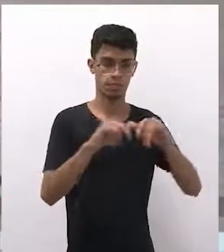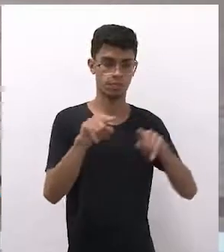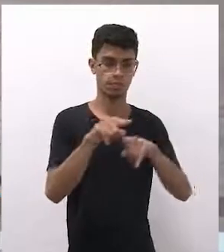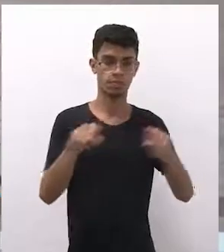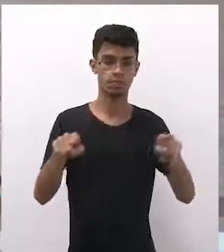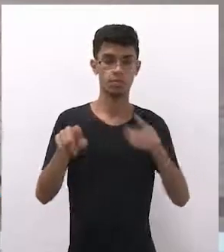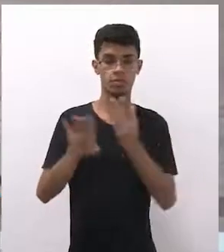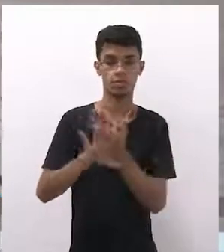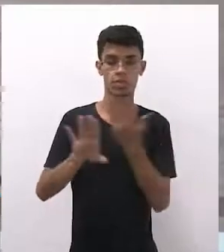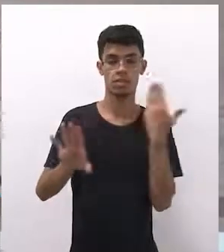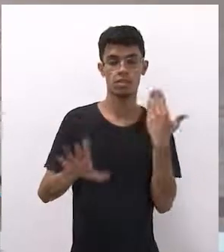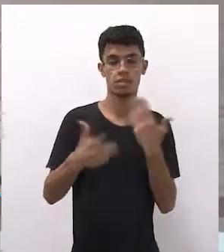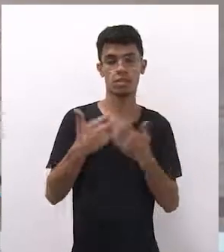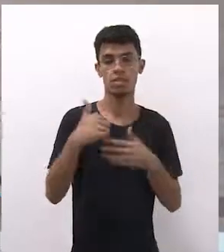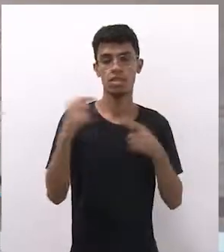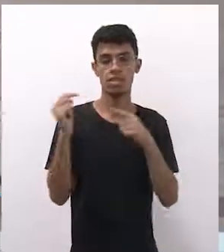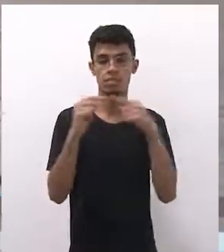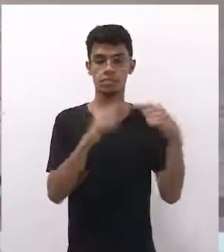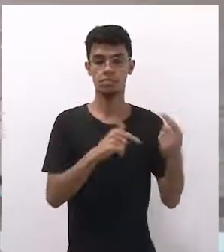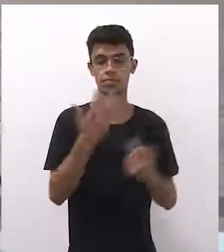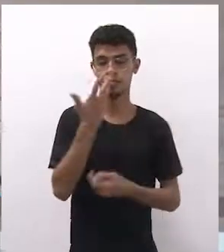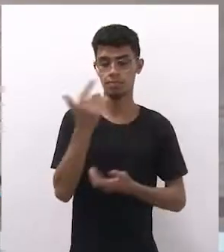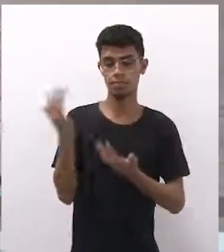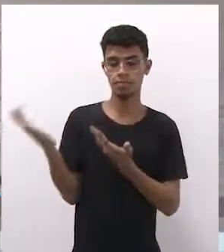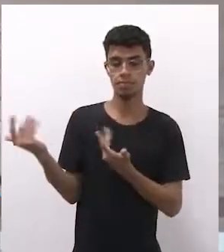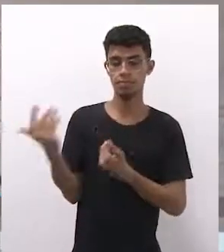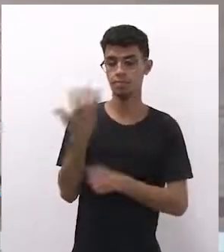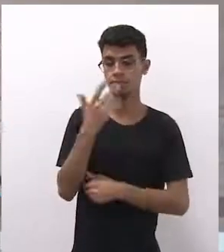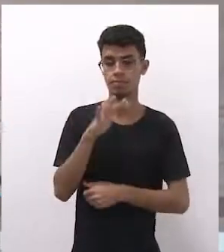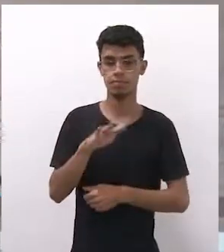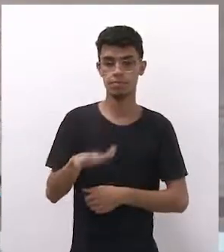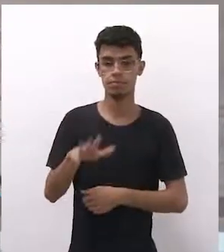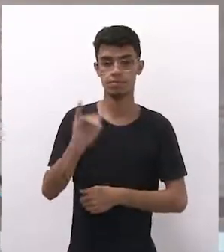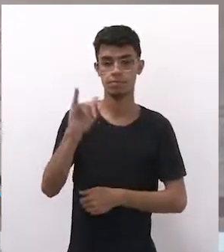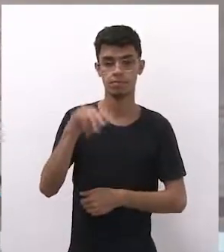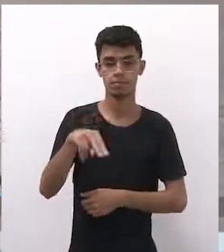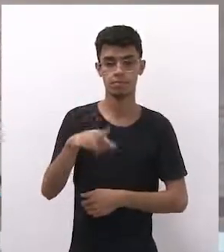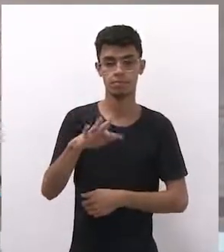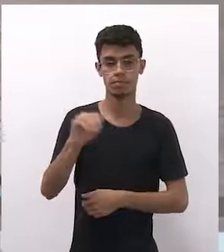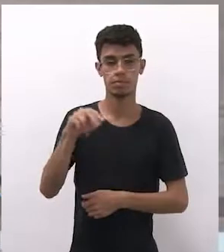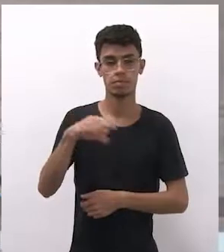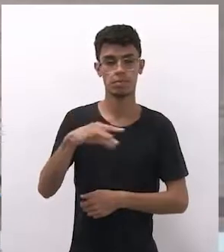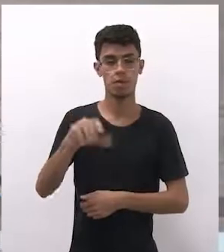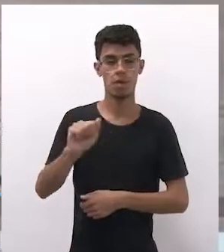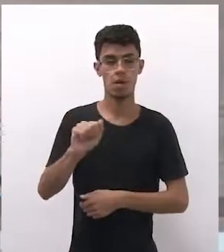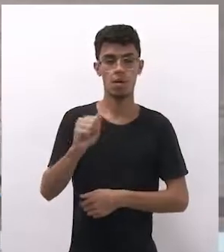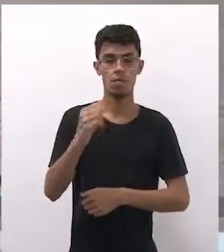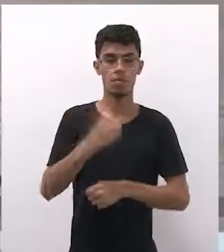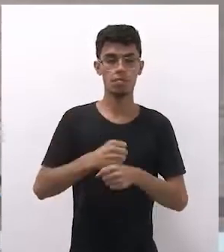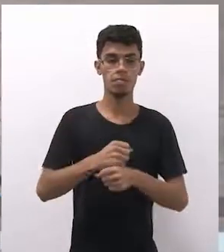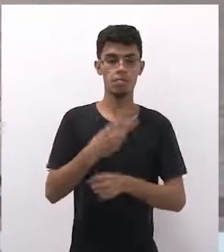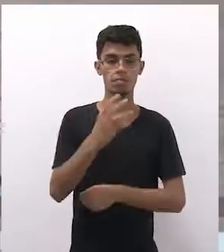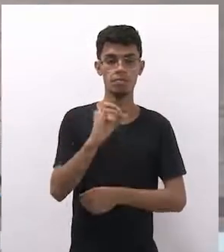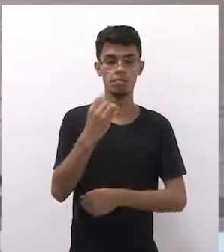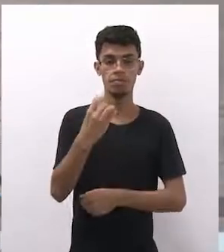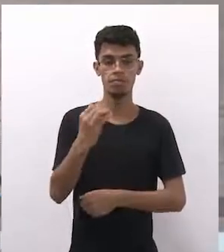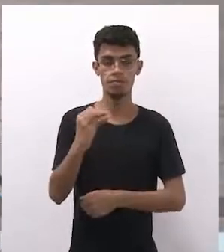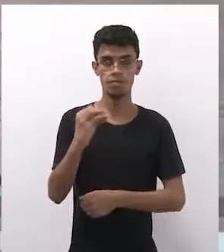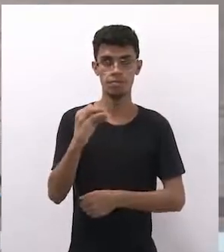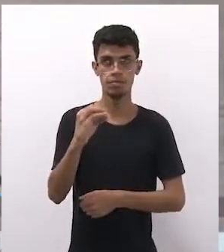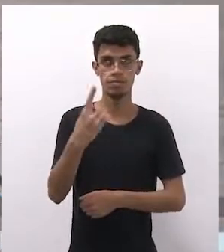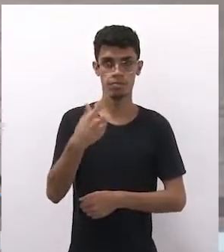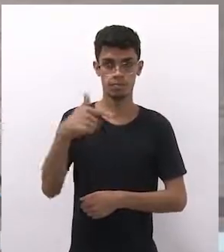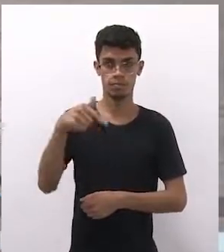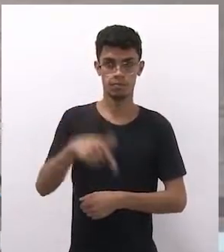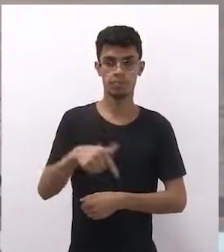pouco afastada das questões da infância desde 2017, porque a gente sofreu um grande processo de retrocesso dos